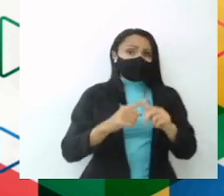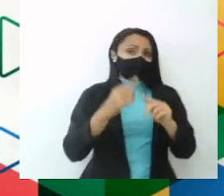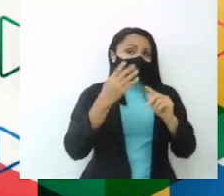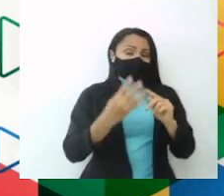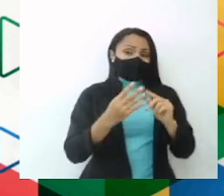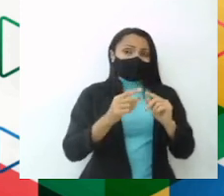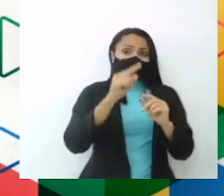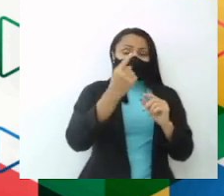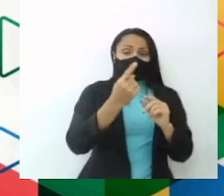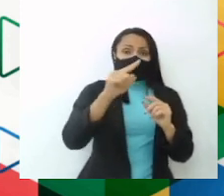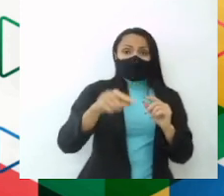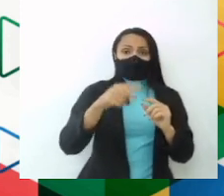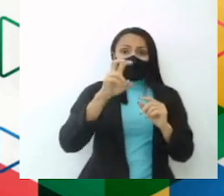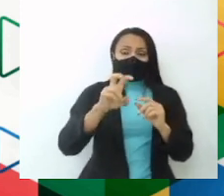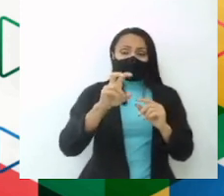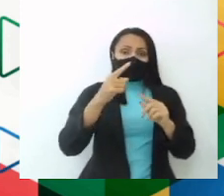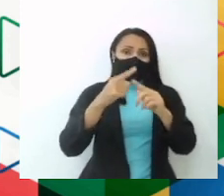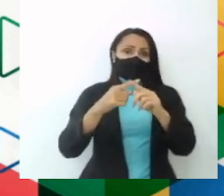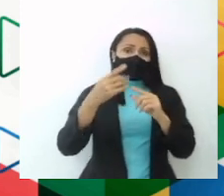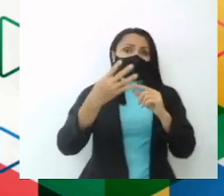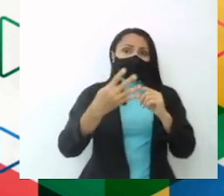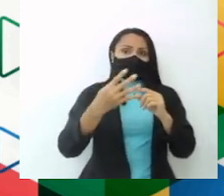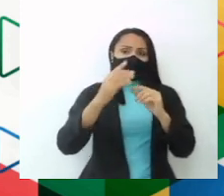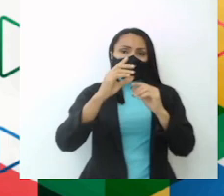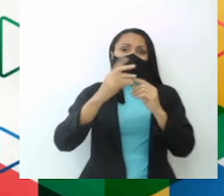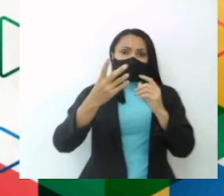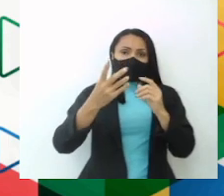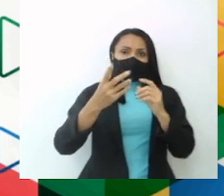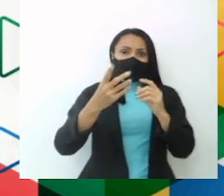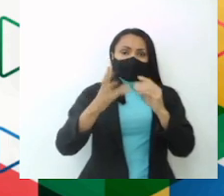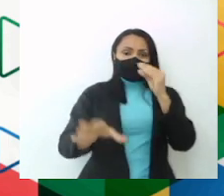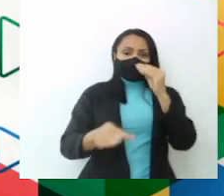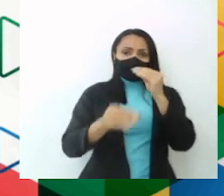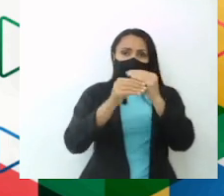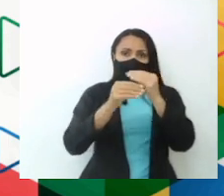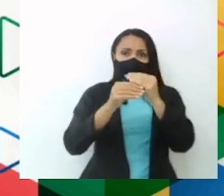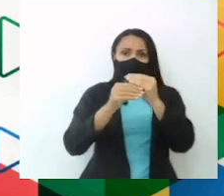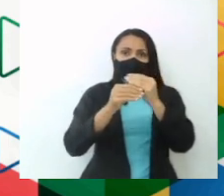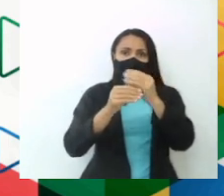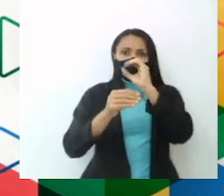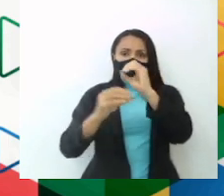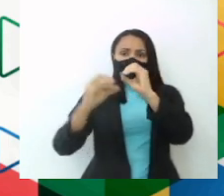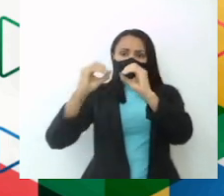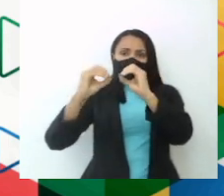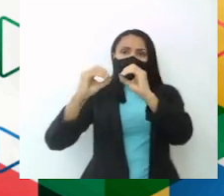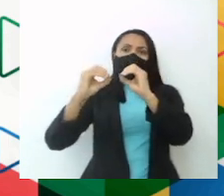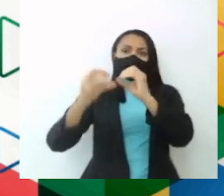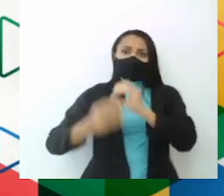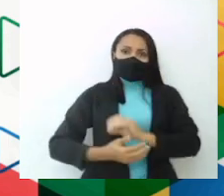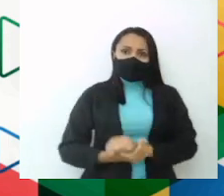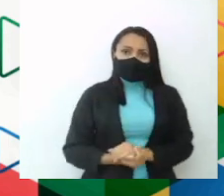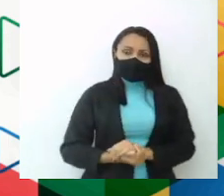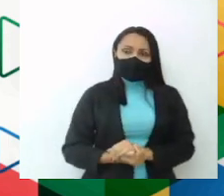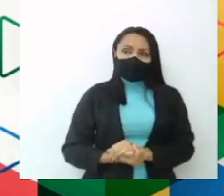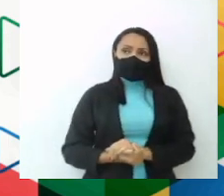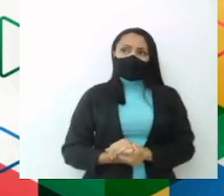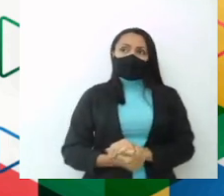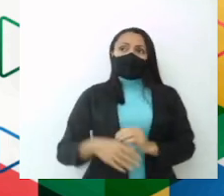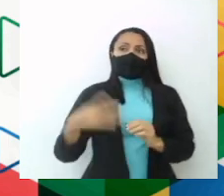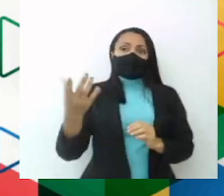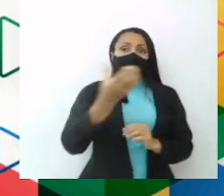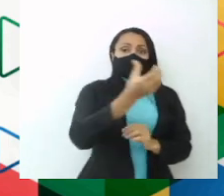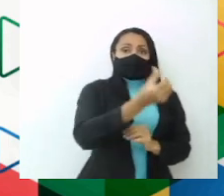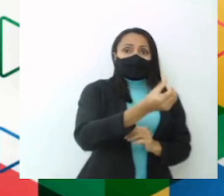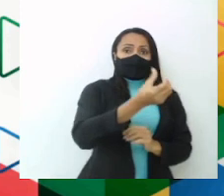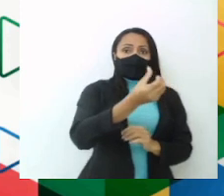4, 1,5 multiplicado por 4 e depois acrescenta os zeros. 600 dividido por 1,2 é a mesma coisa